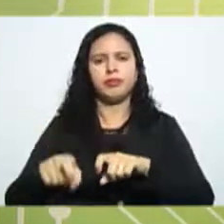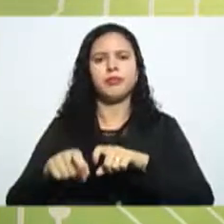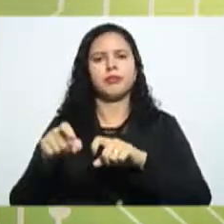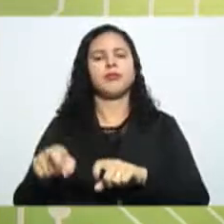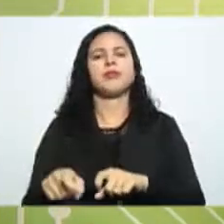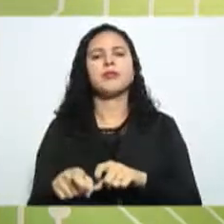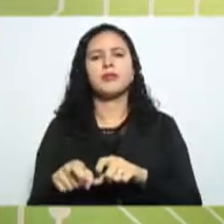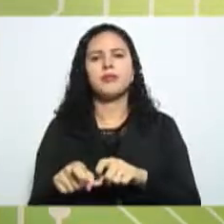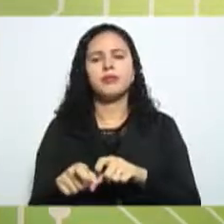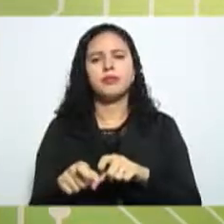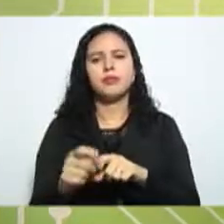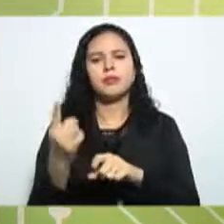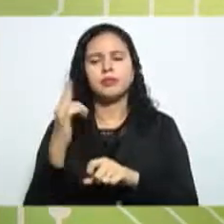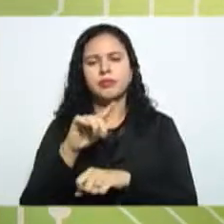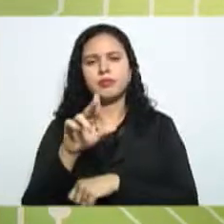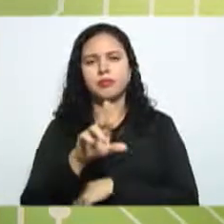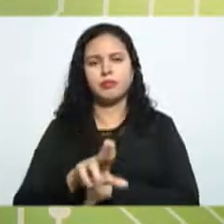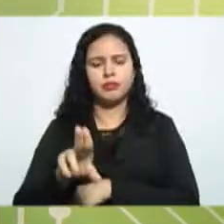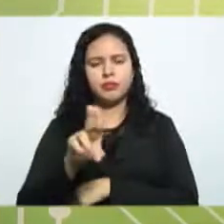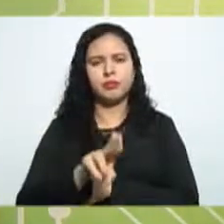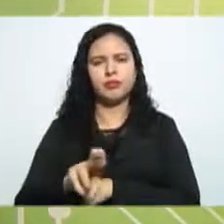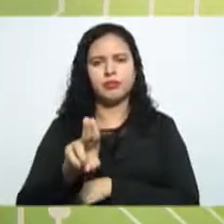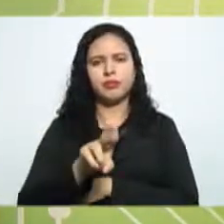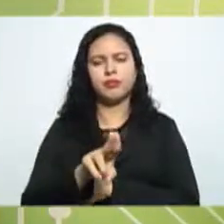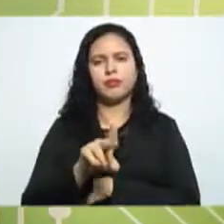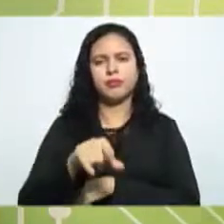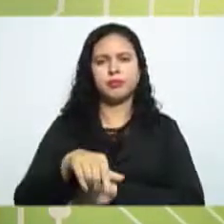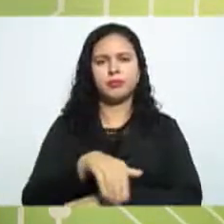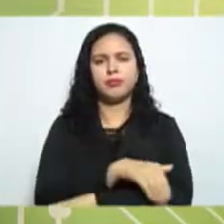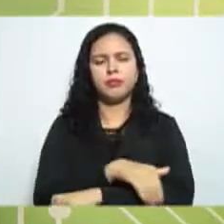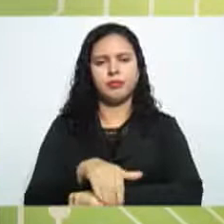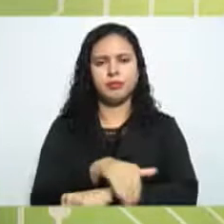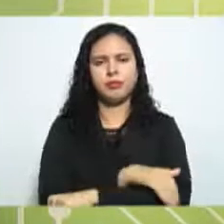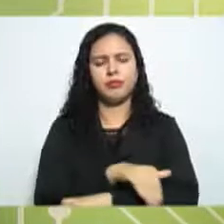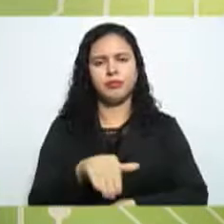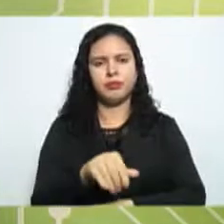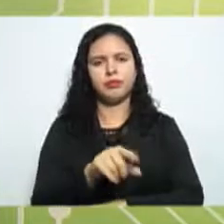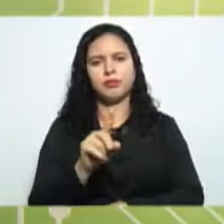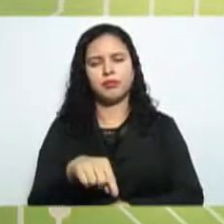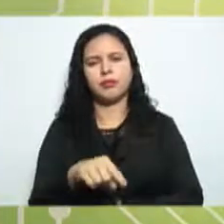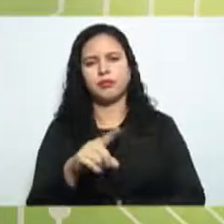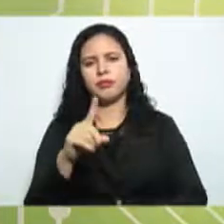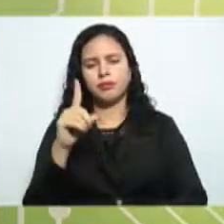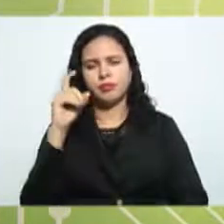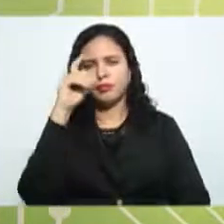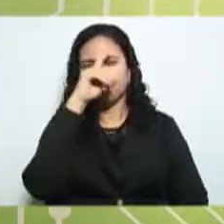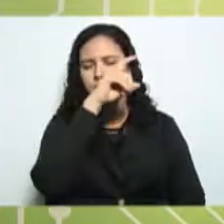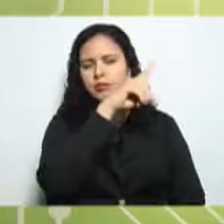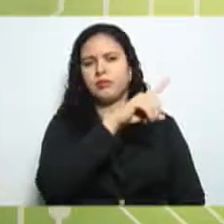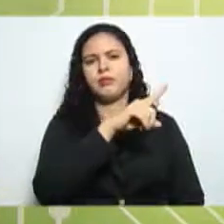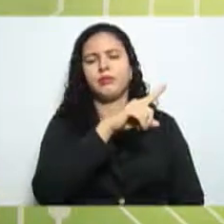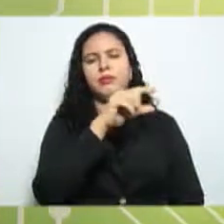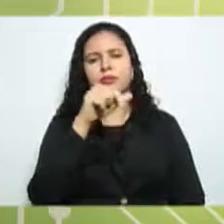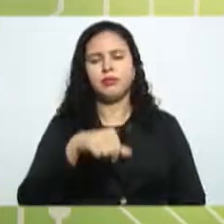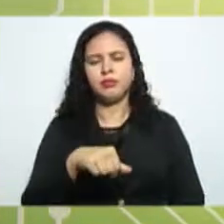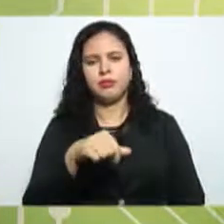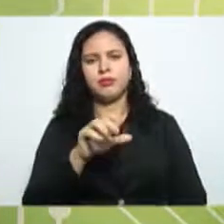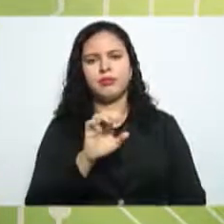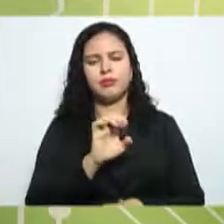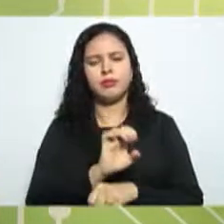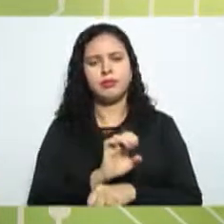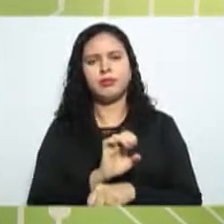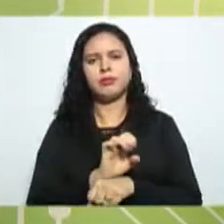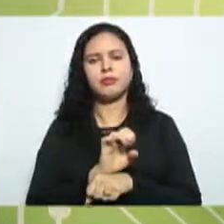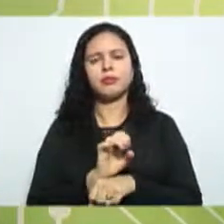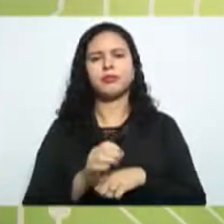cultiváveis, serem realmente utilizadas. Então, a abertura de estrada é um dos desafios para a ocupação territorial do nosso estado. Falando